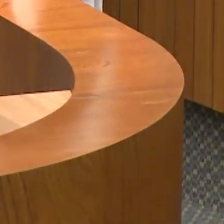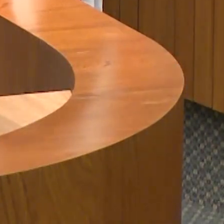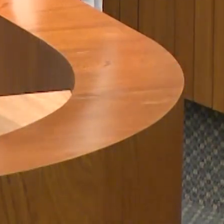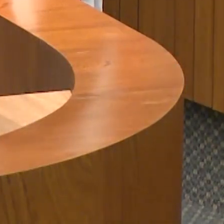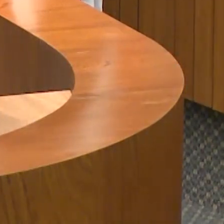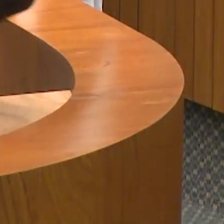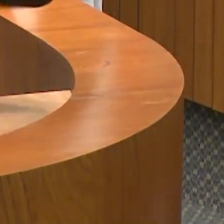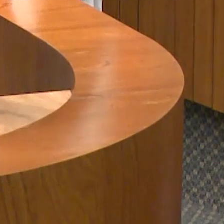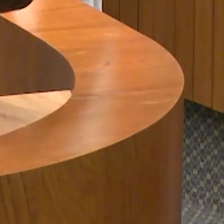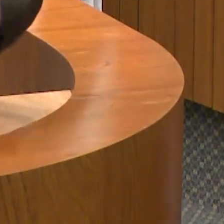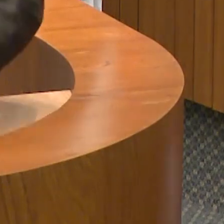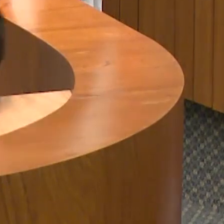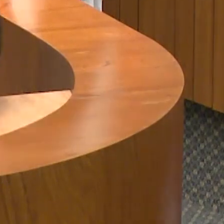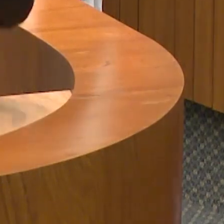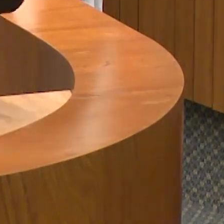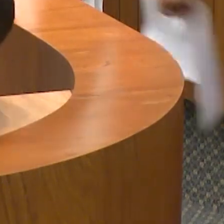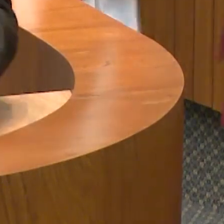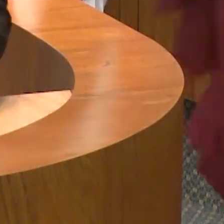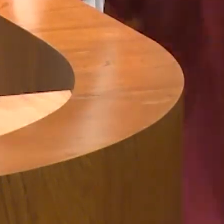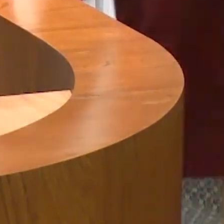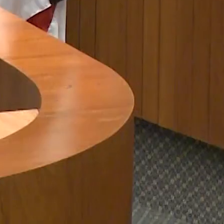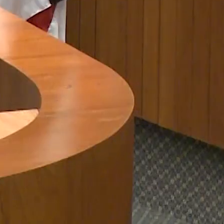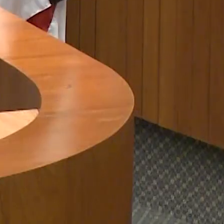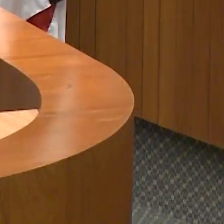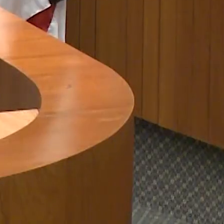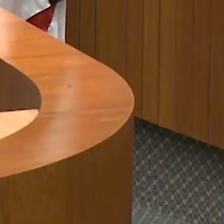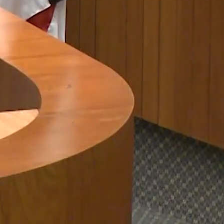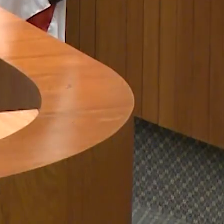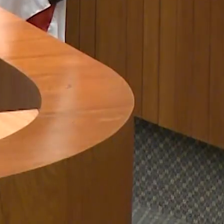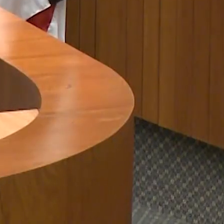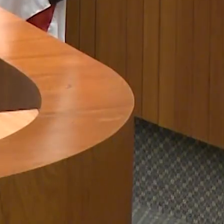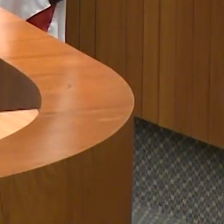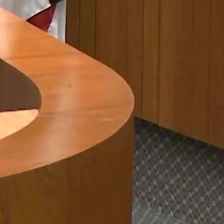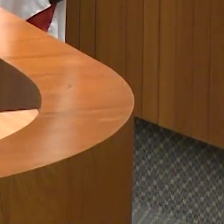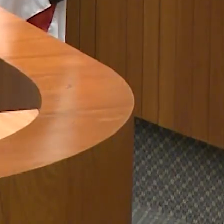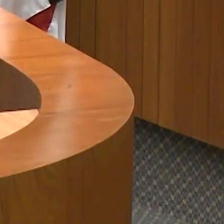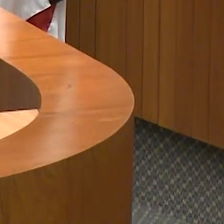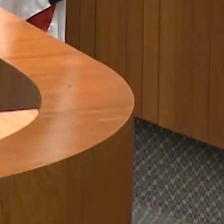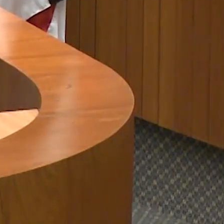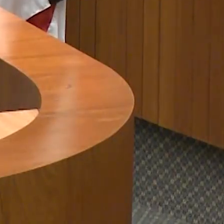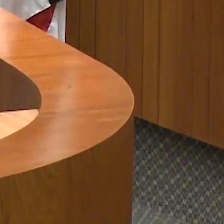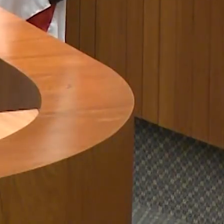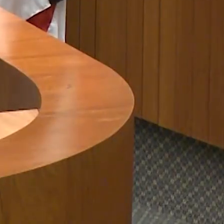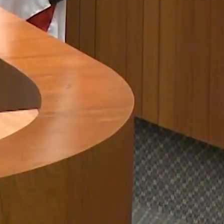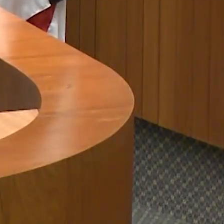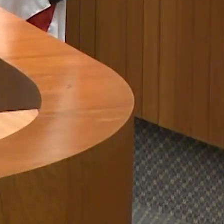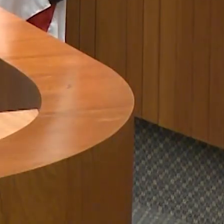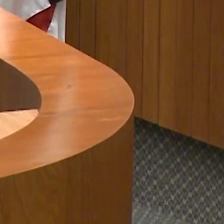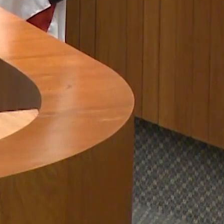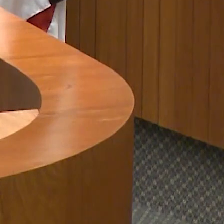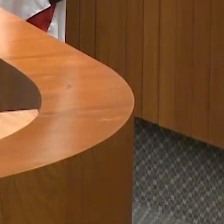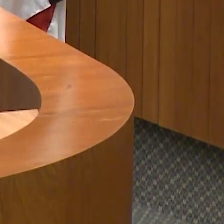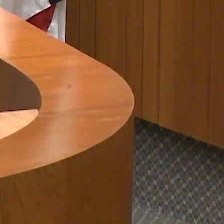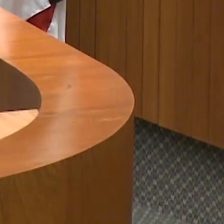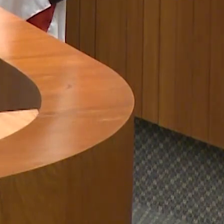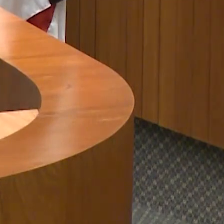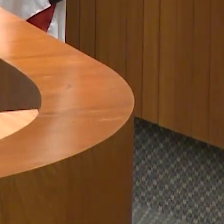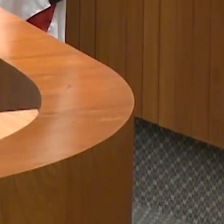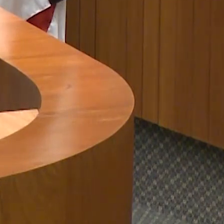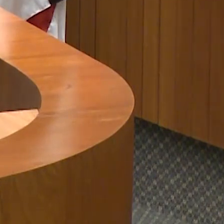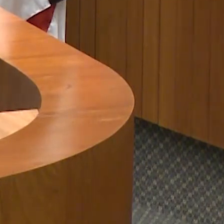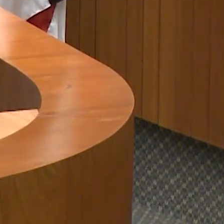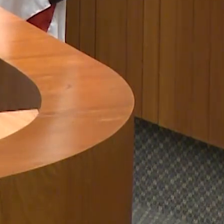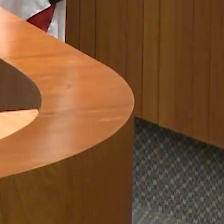de assalto a uma agência bancária foram detidos logo em seguida o deputado Doutor Iglesias se posicionou sobre a situação do